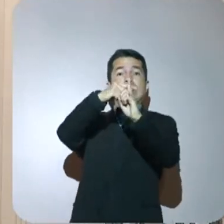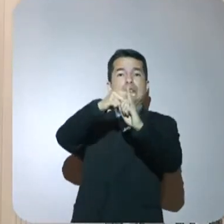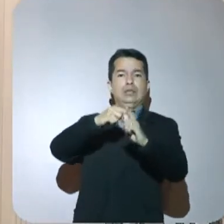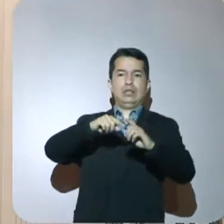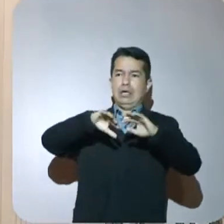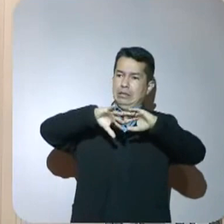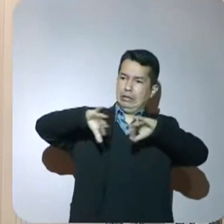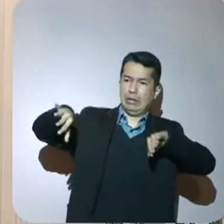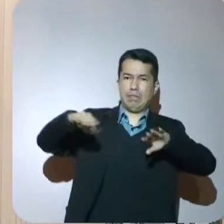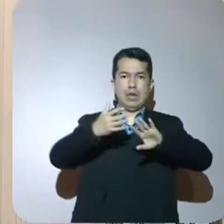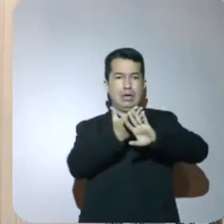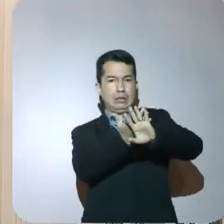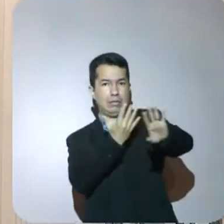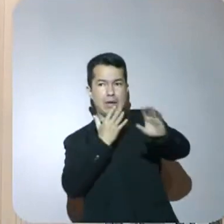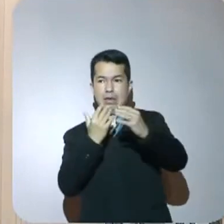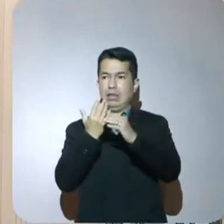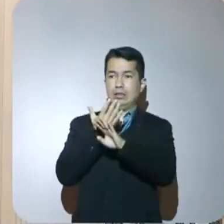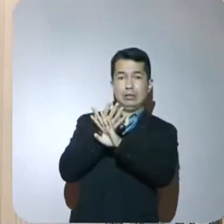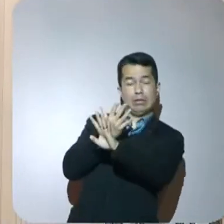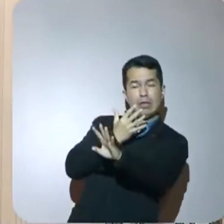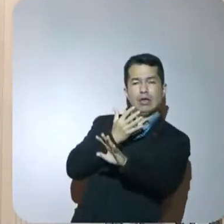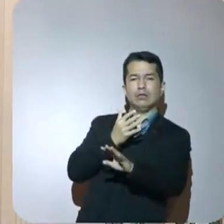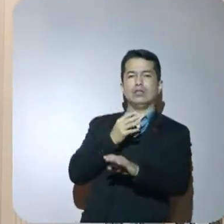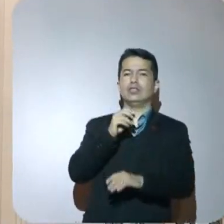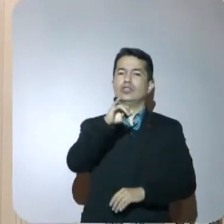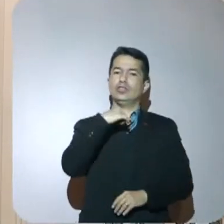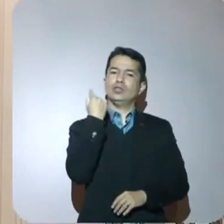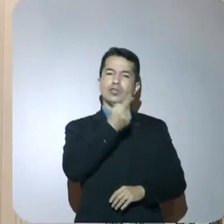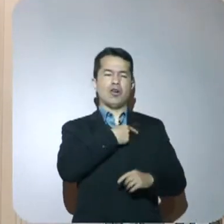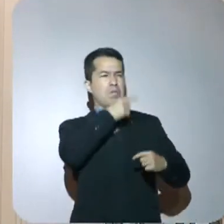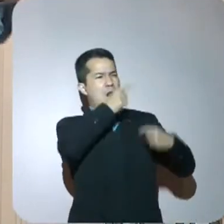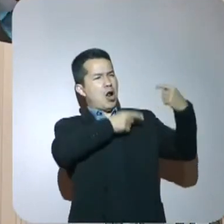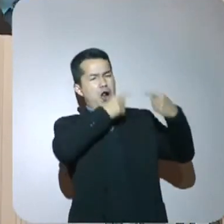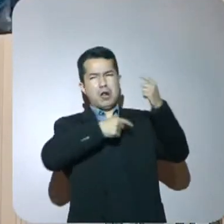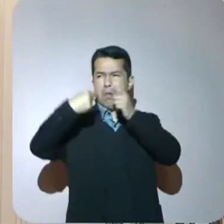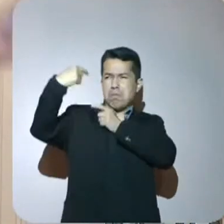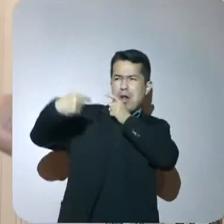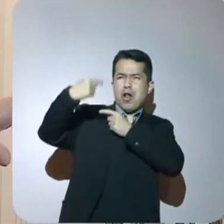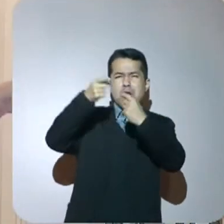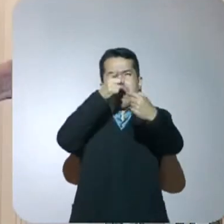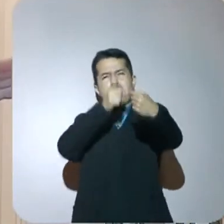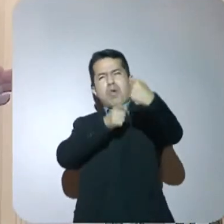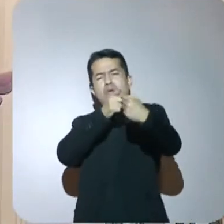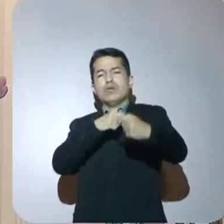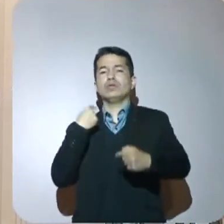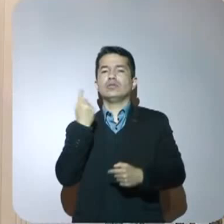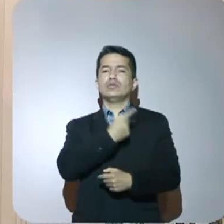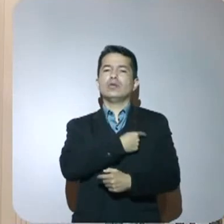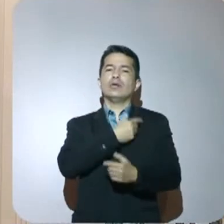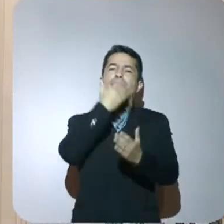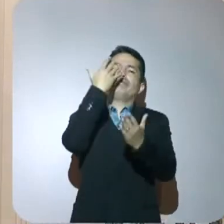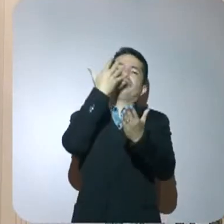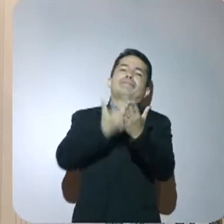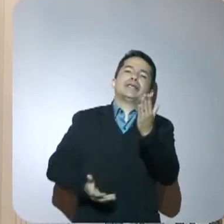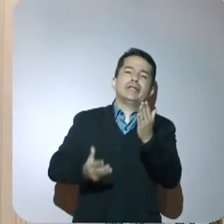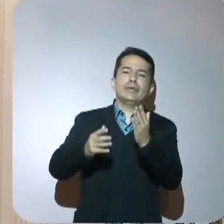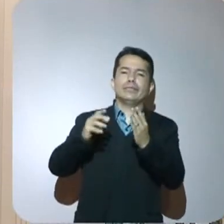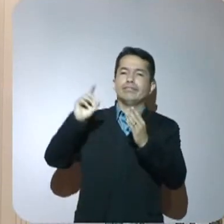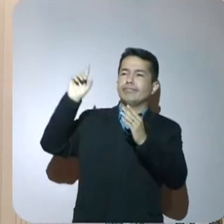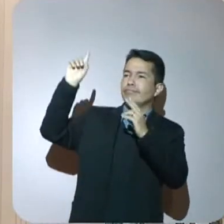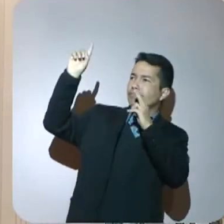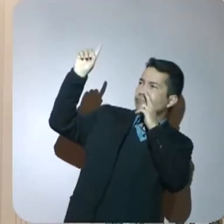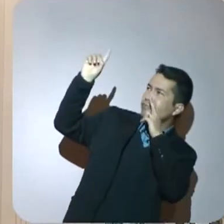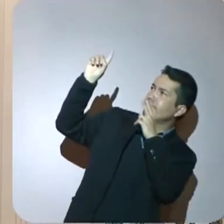nós perdemos o foco da missão e nos distanciamos da cooperação, o que